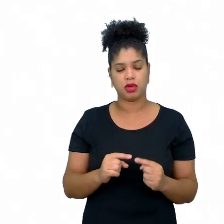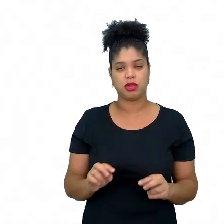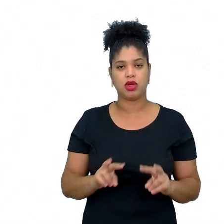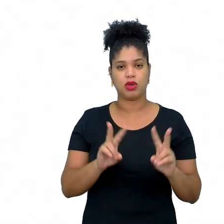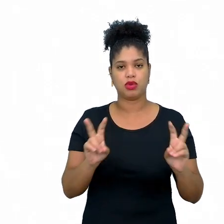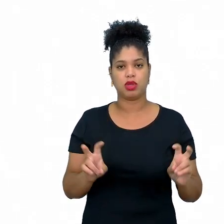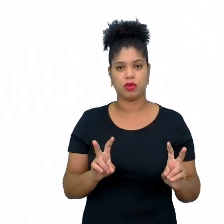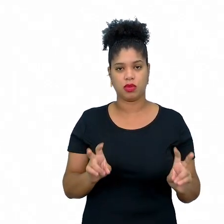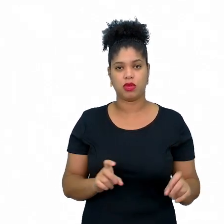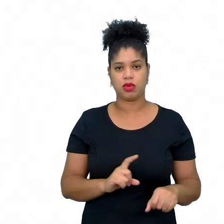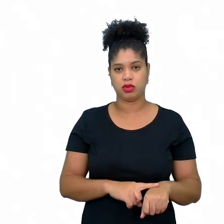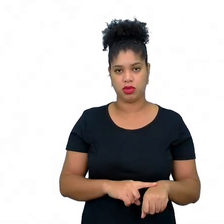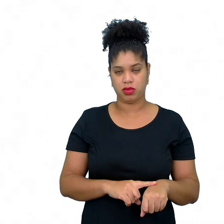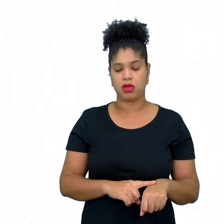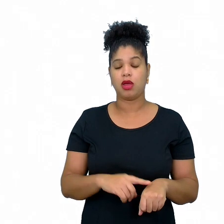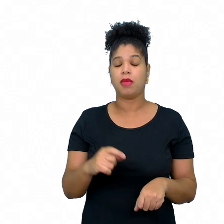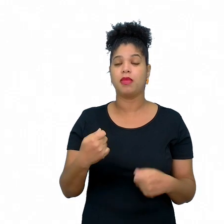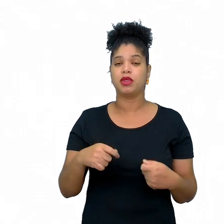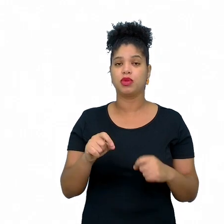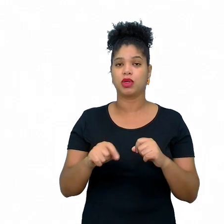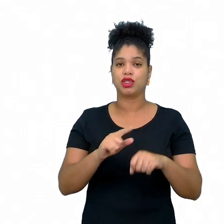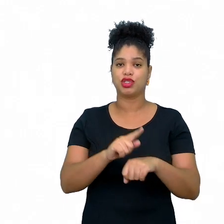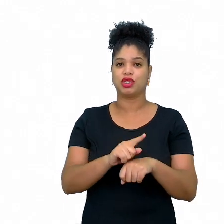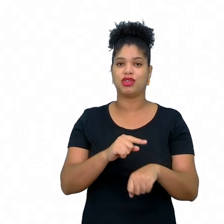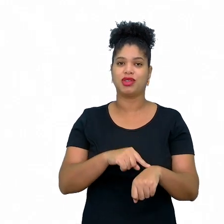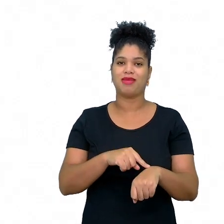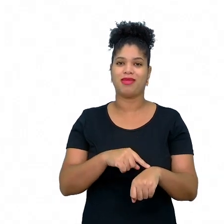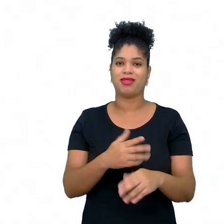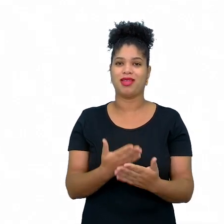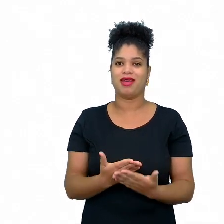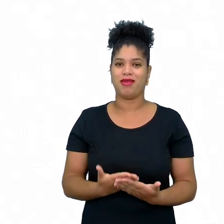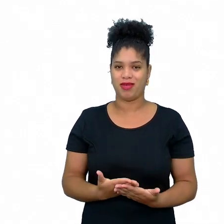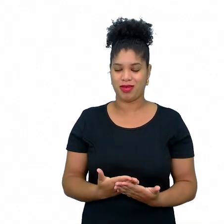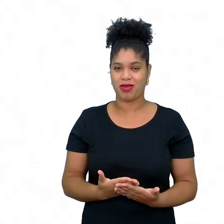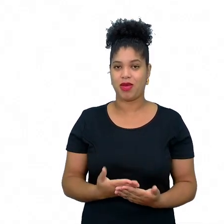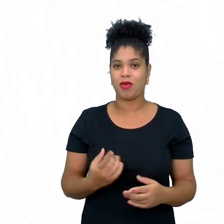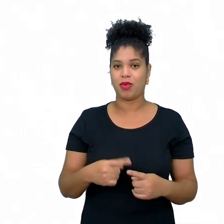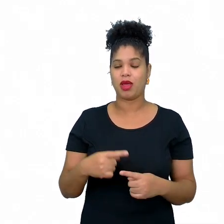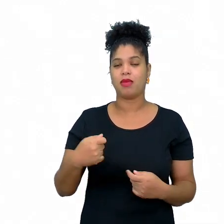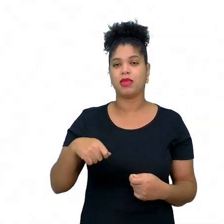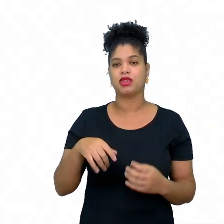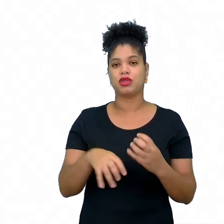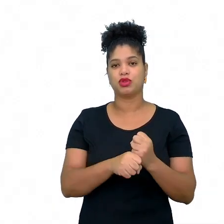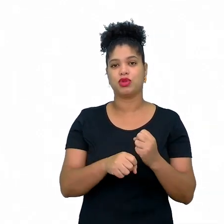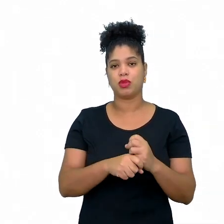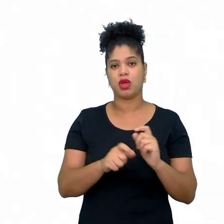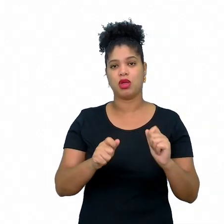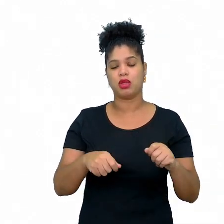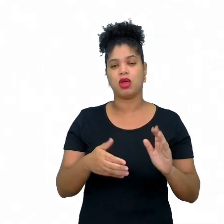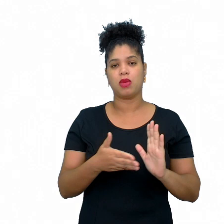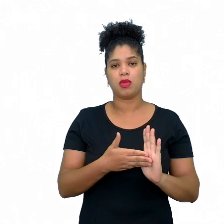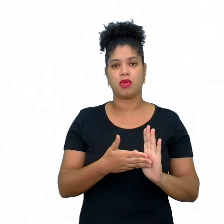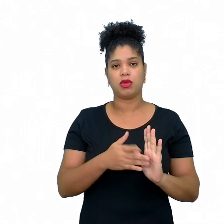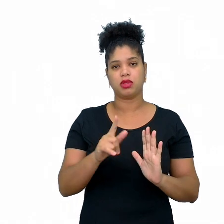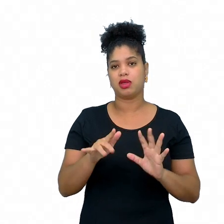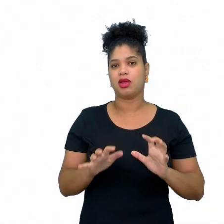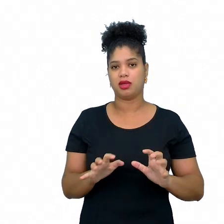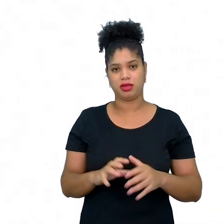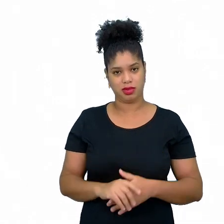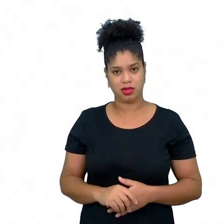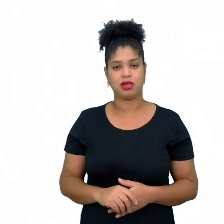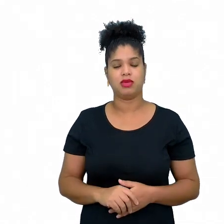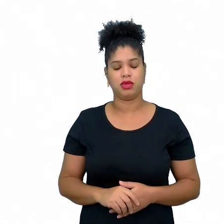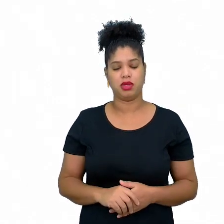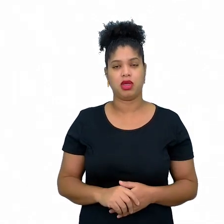que eu tenho. Eu necessito ter uma gestão de tempo na minha aula, né, porque eu preciso contabilizar. A proposta é essa do meu plano.